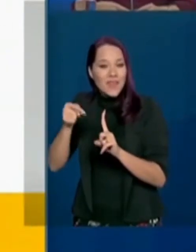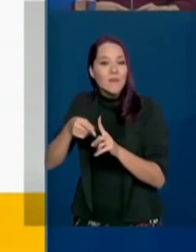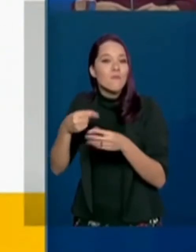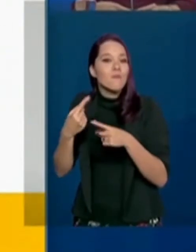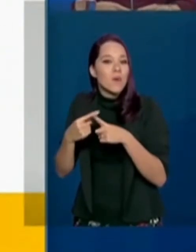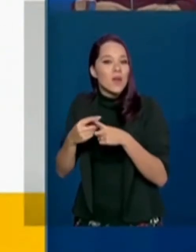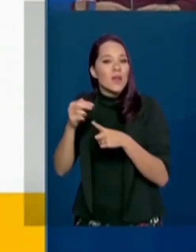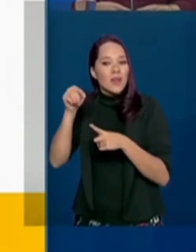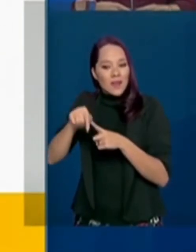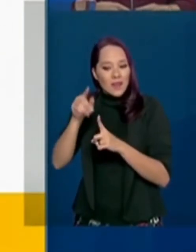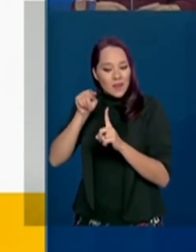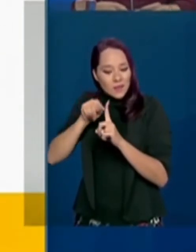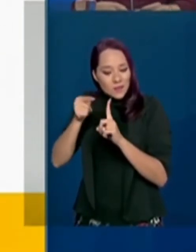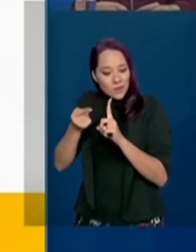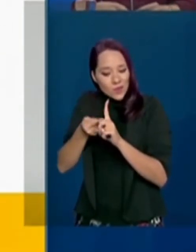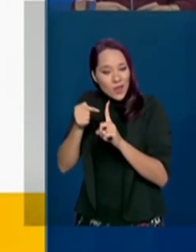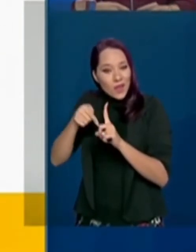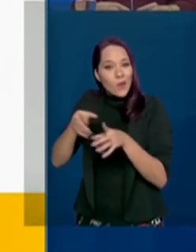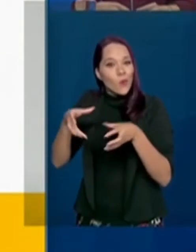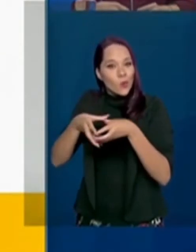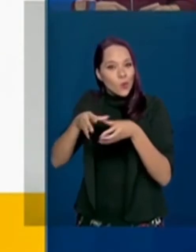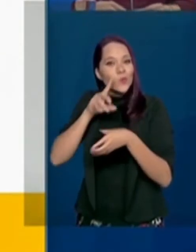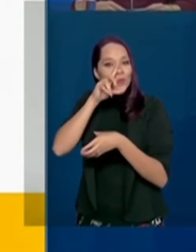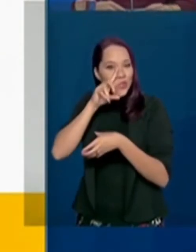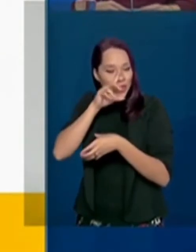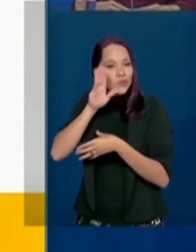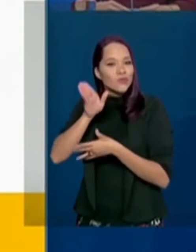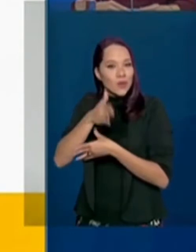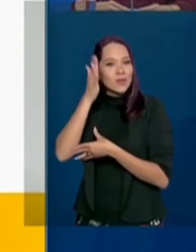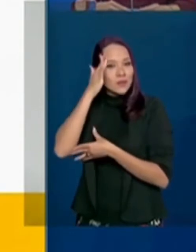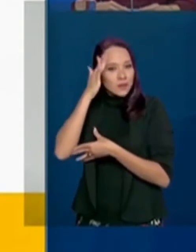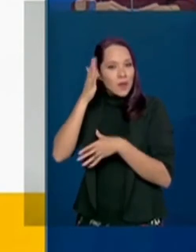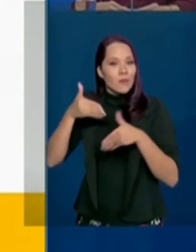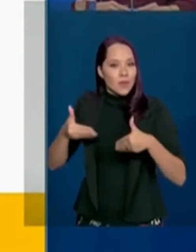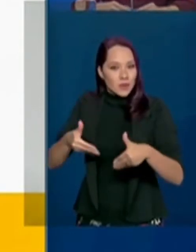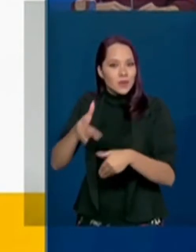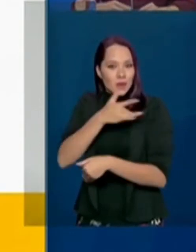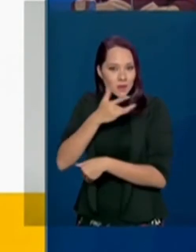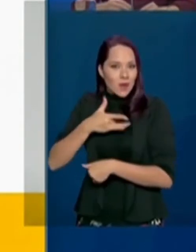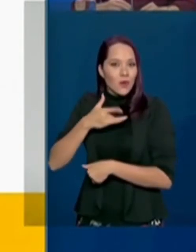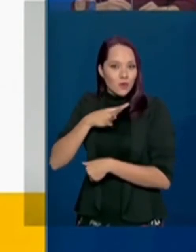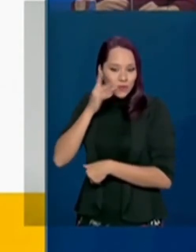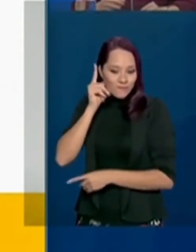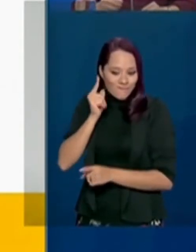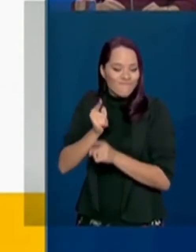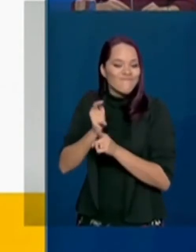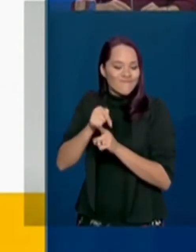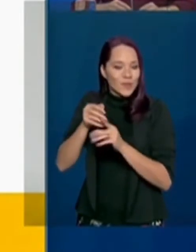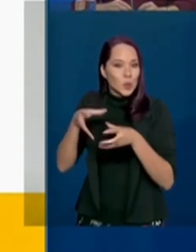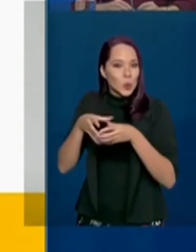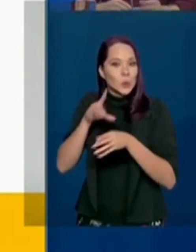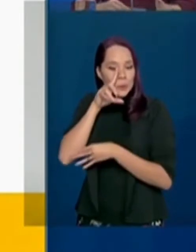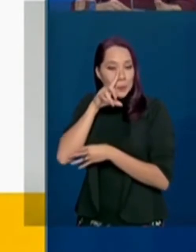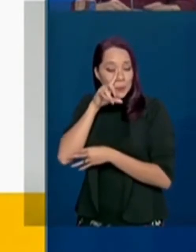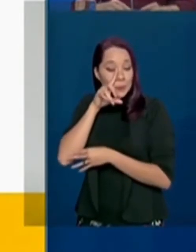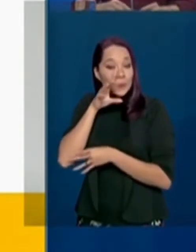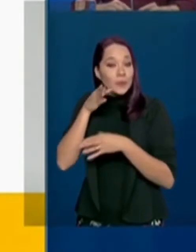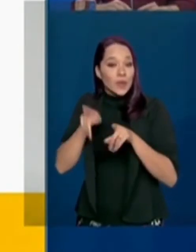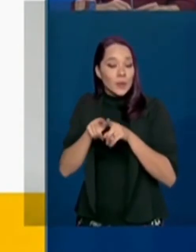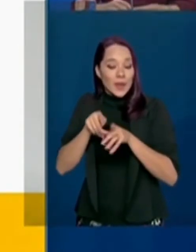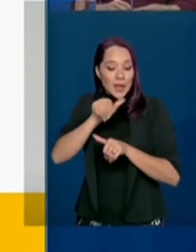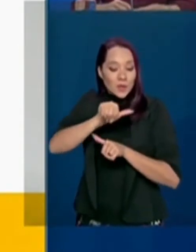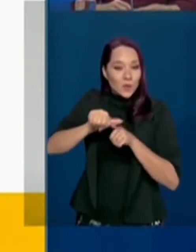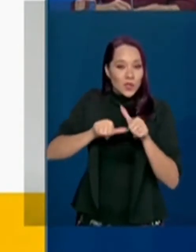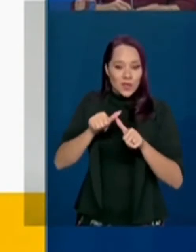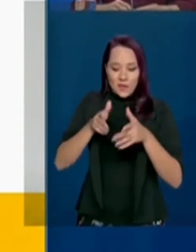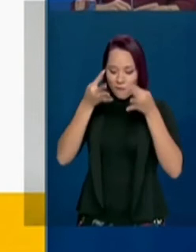consideração de que elas compõem um grupo de risco já reconhecido pelo Ministério da Saúde e considerando que as modificações